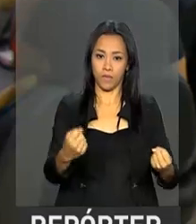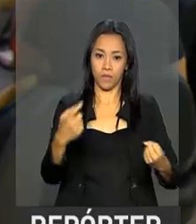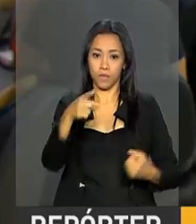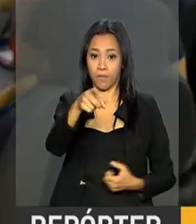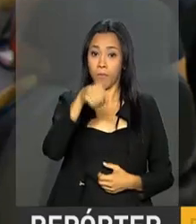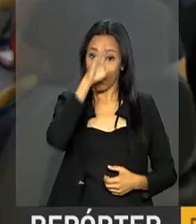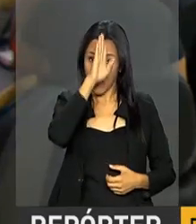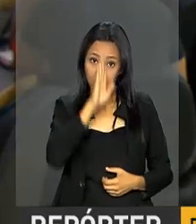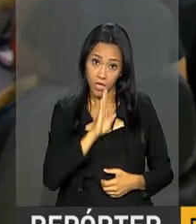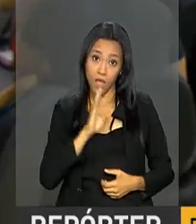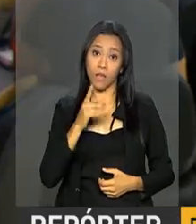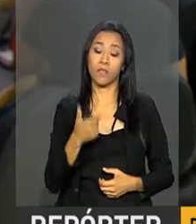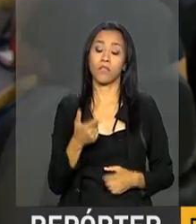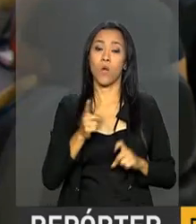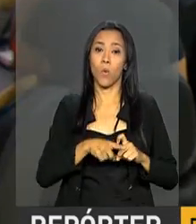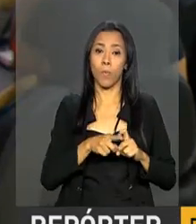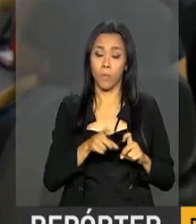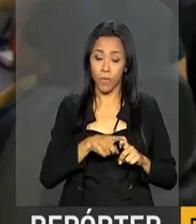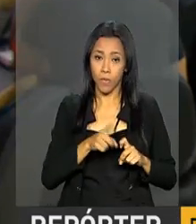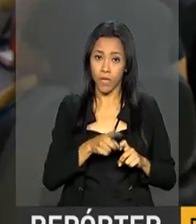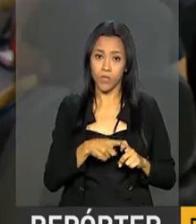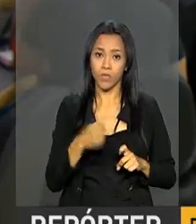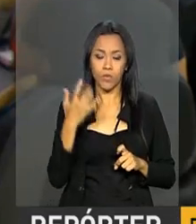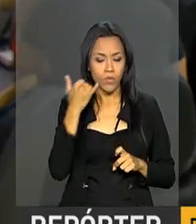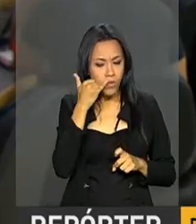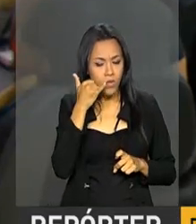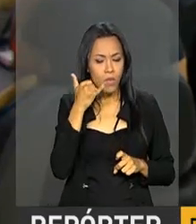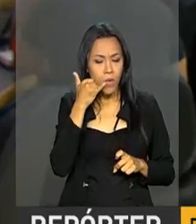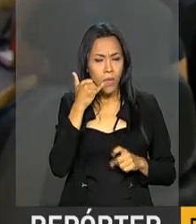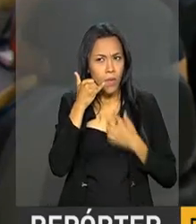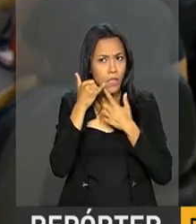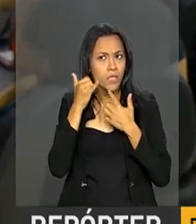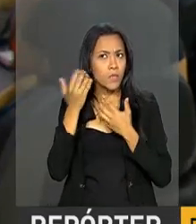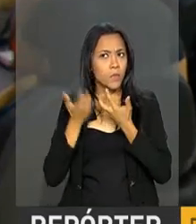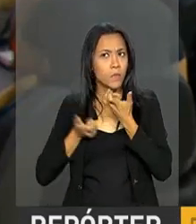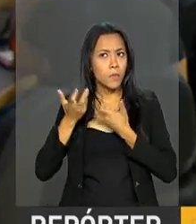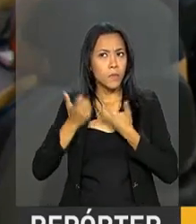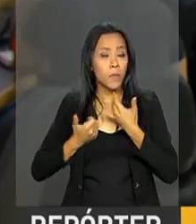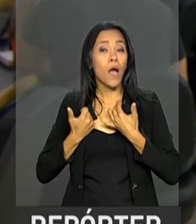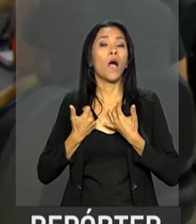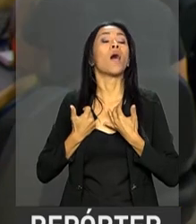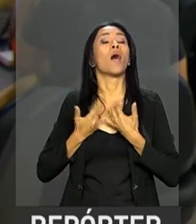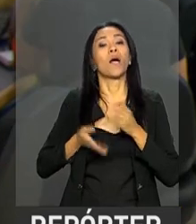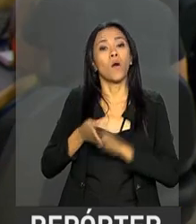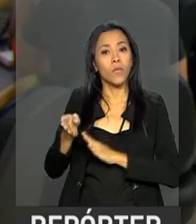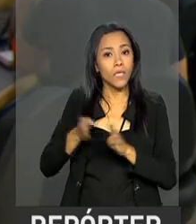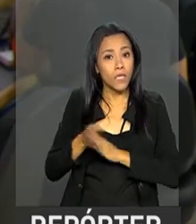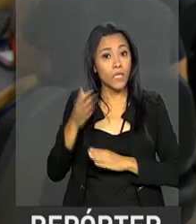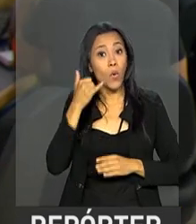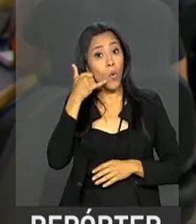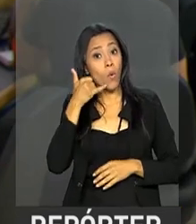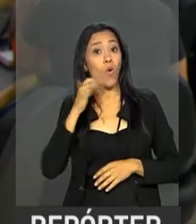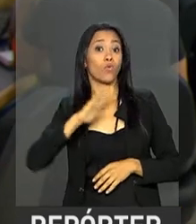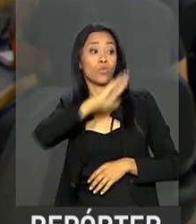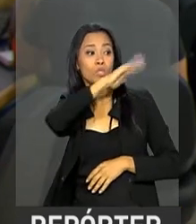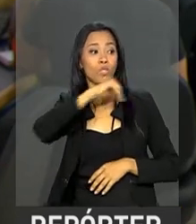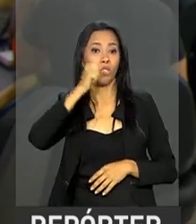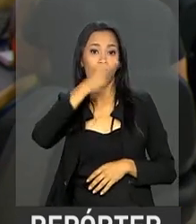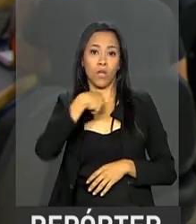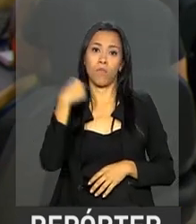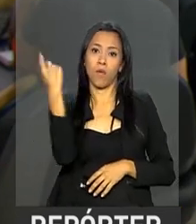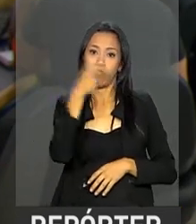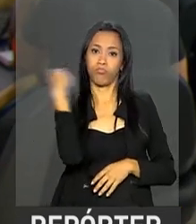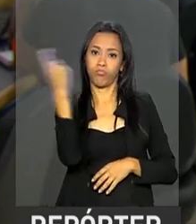gratuitas o médico acolhe cada um desses chamados e orienta a população ou encaminham ambulância mais próxima do local uma ambulância